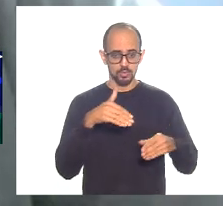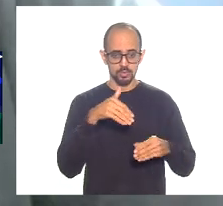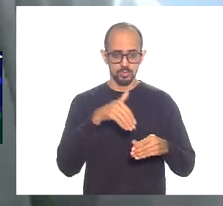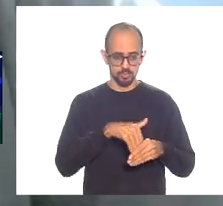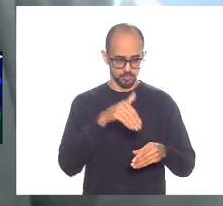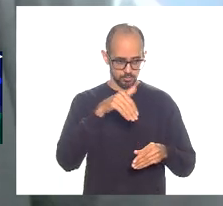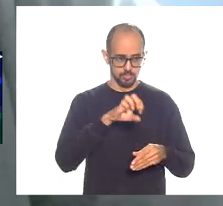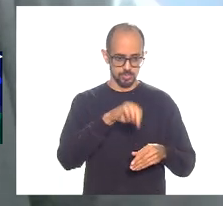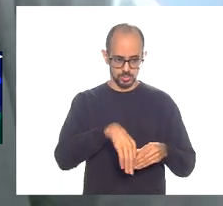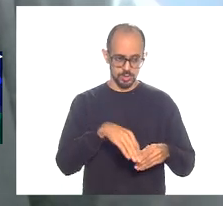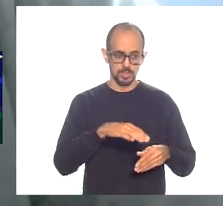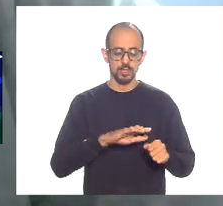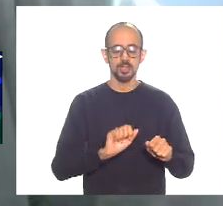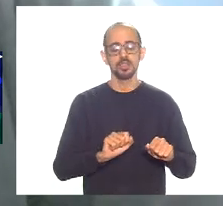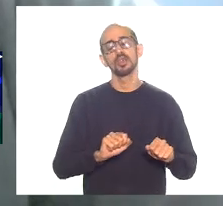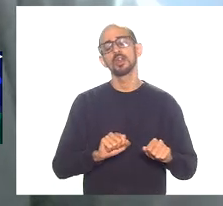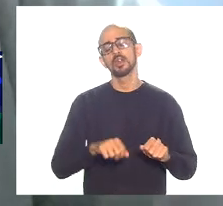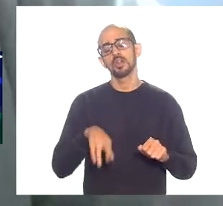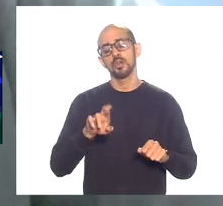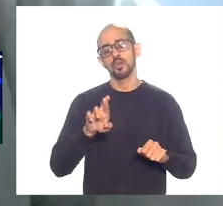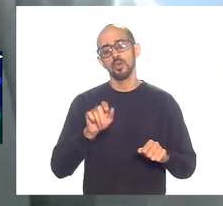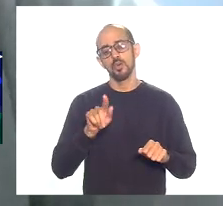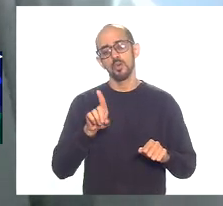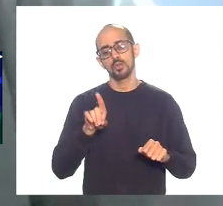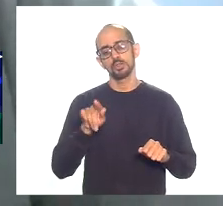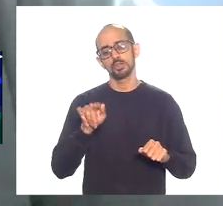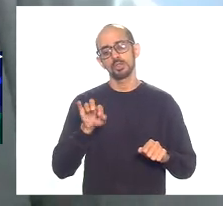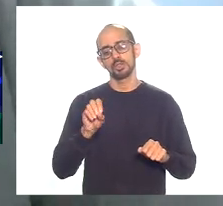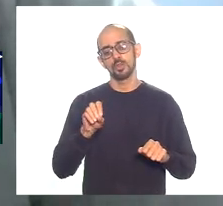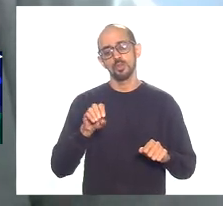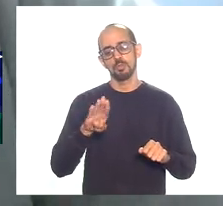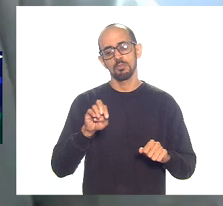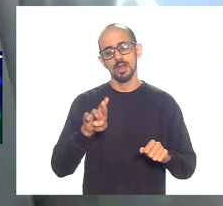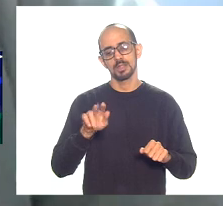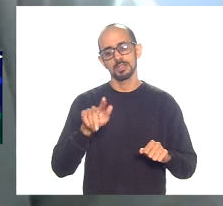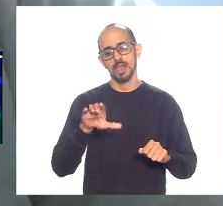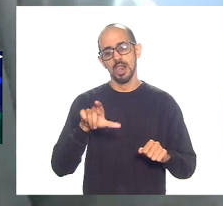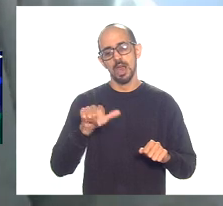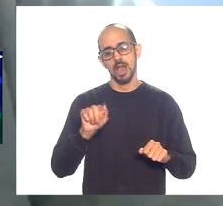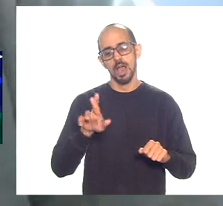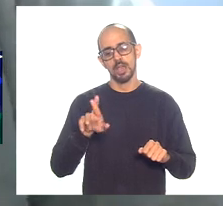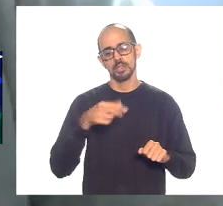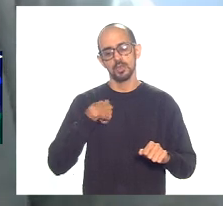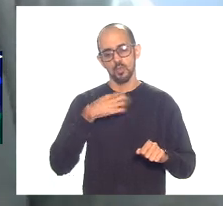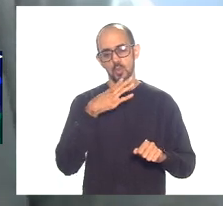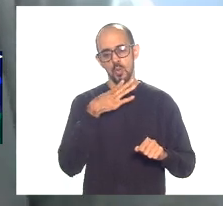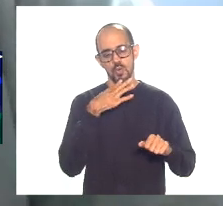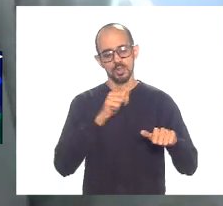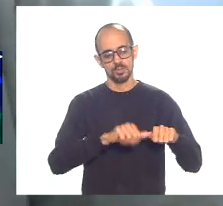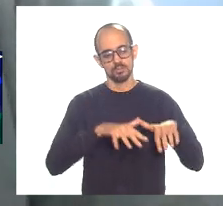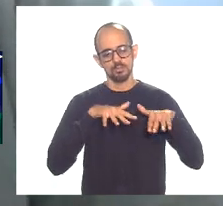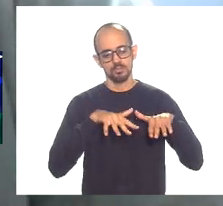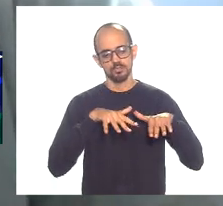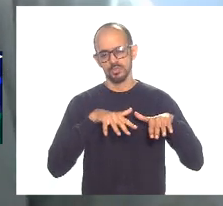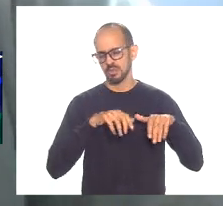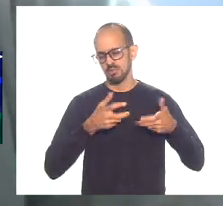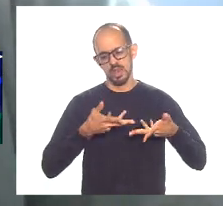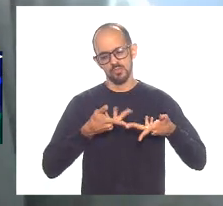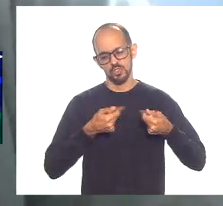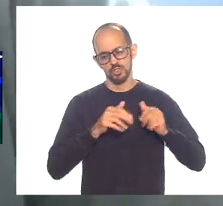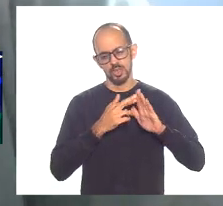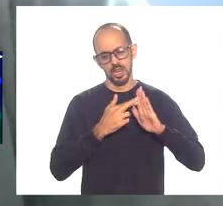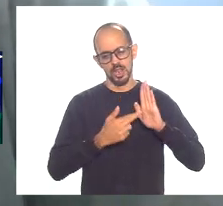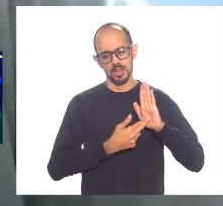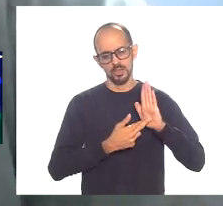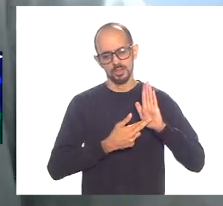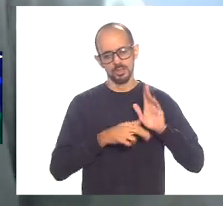ao Deputado Rodrigo Bacelar eu conheço do plenário vez servente relatório do impeachment da ver